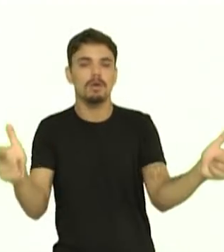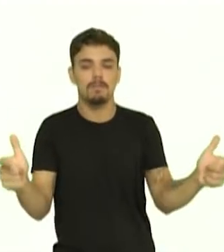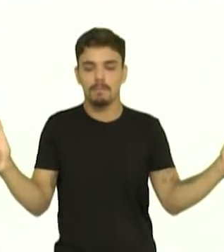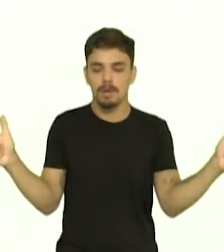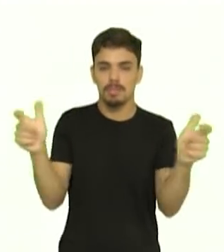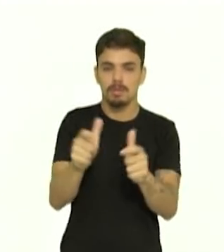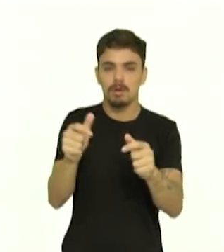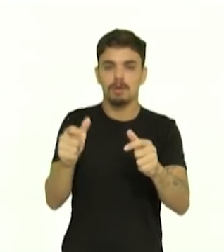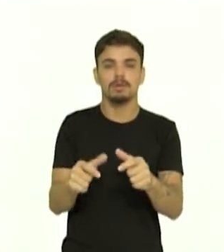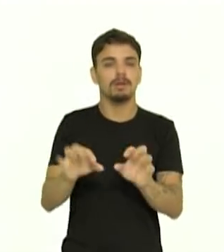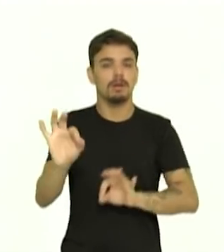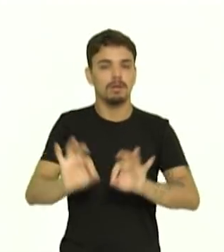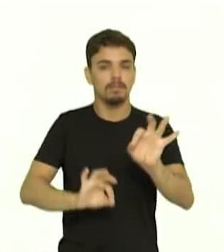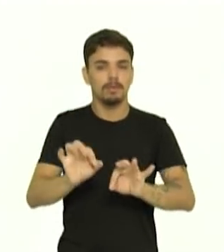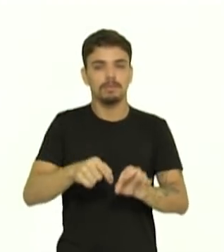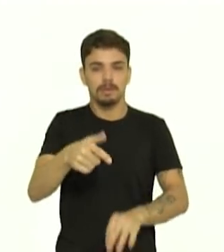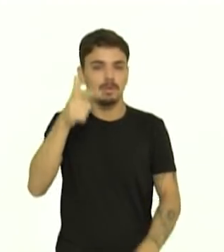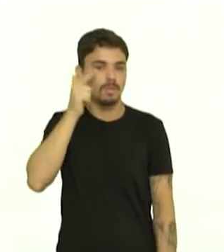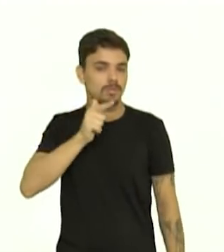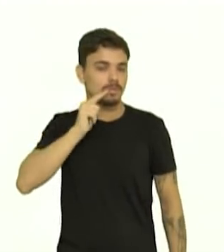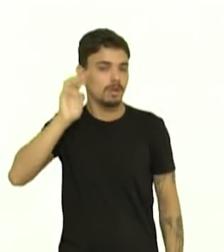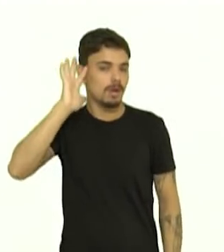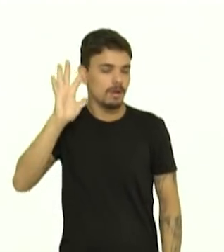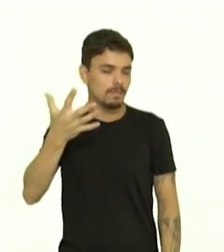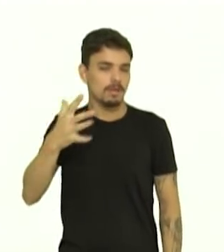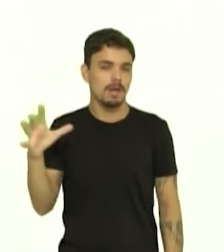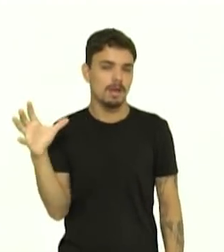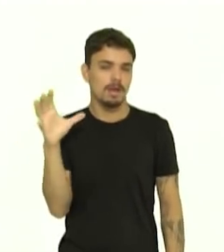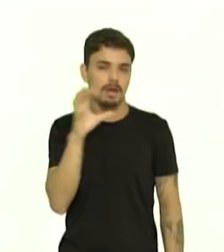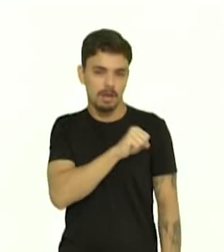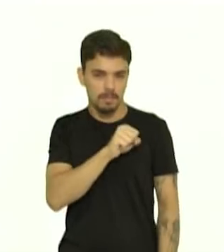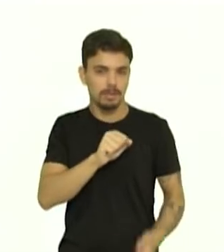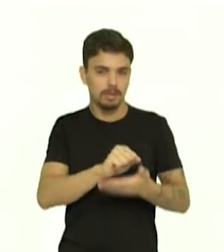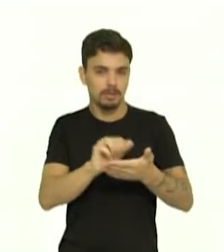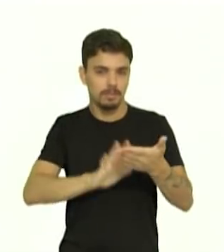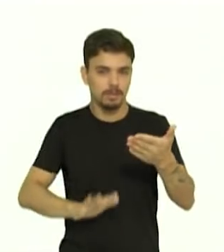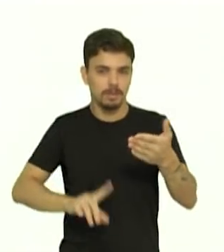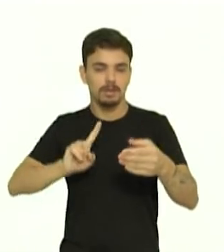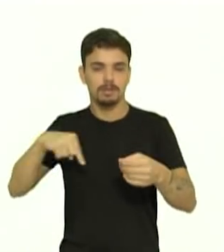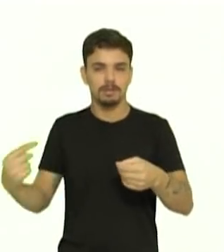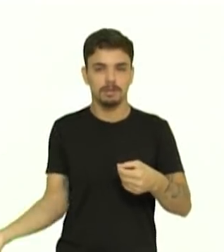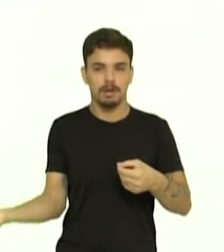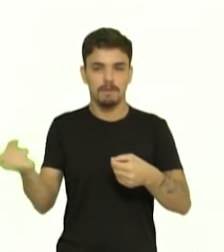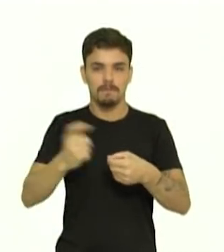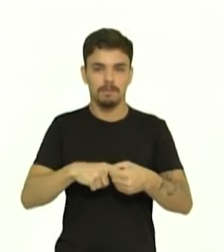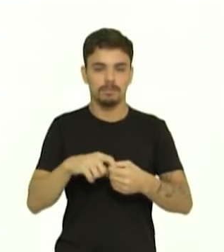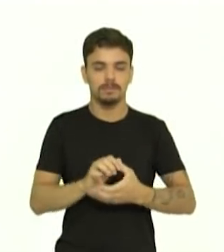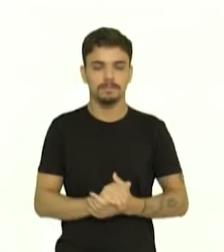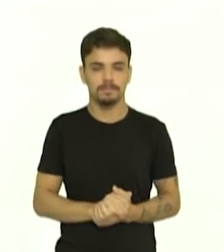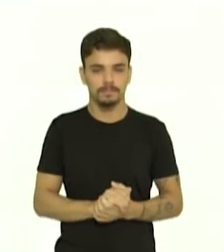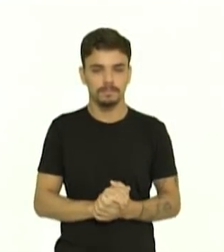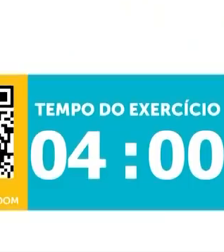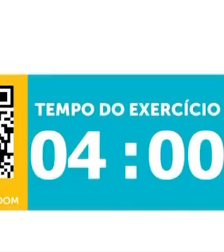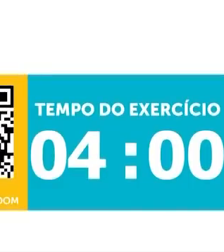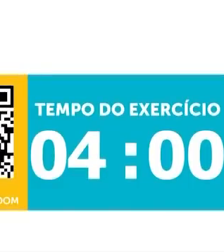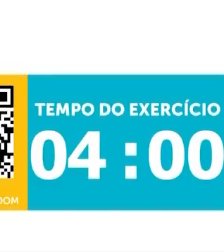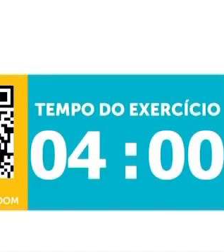menor. Ordene e você consegue resolver bem rapidinho esse exercício e já já a gente corrige juntos.